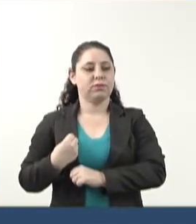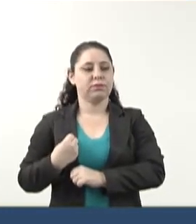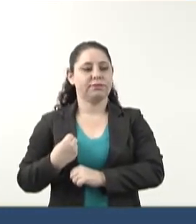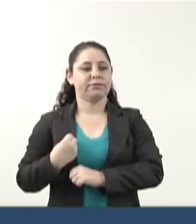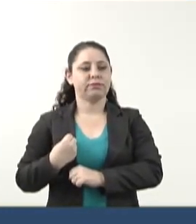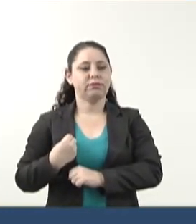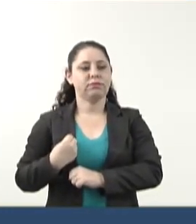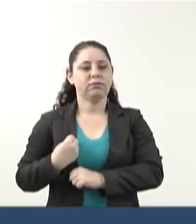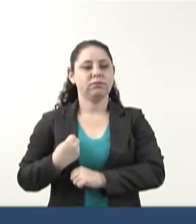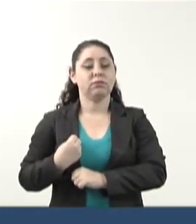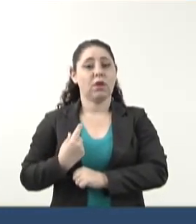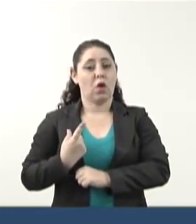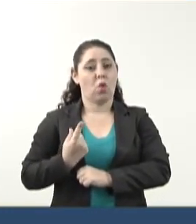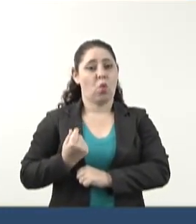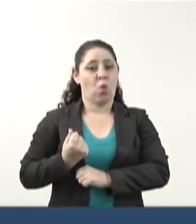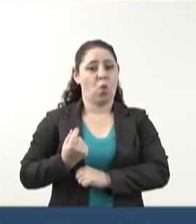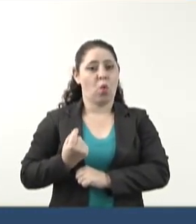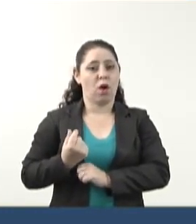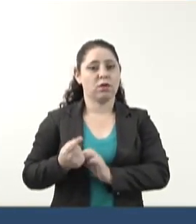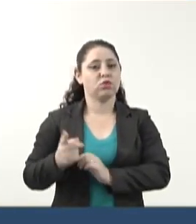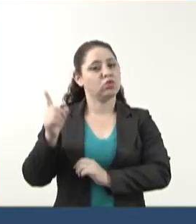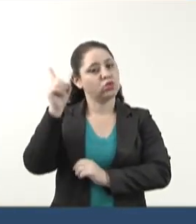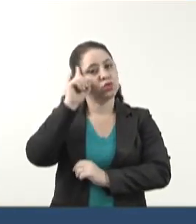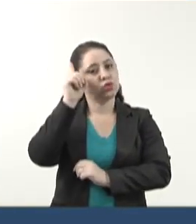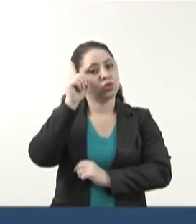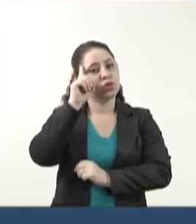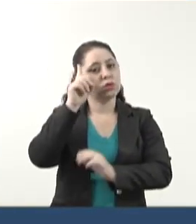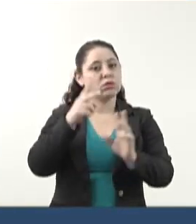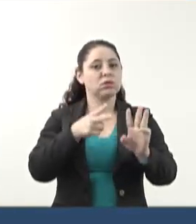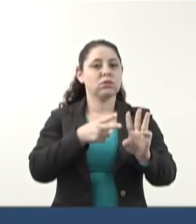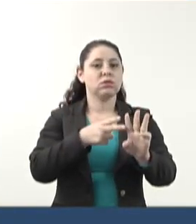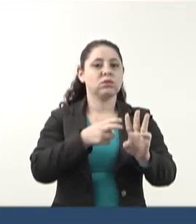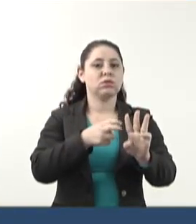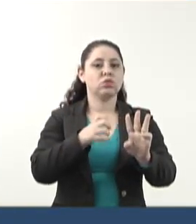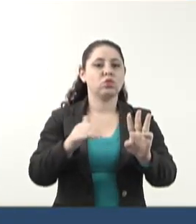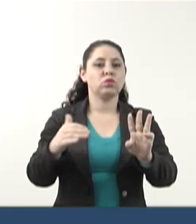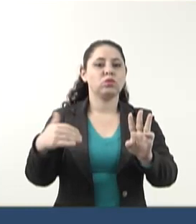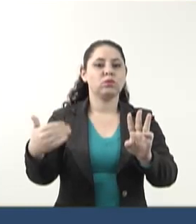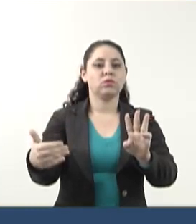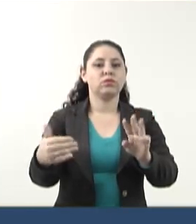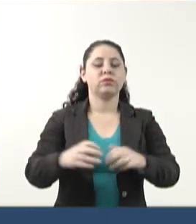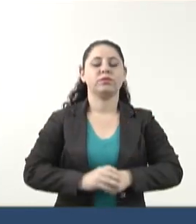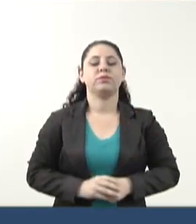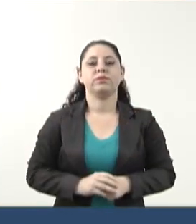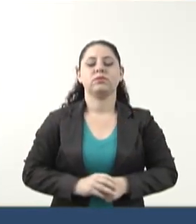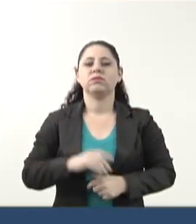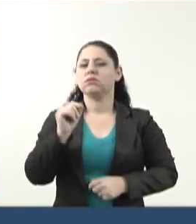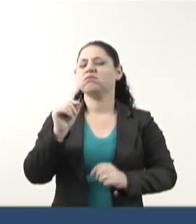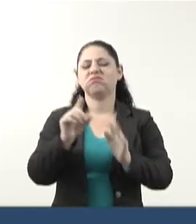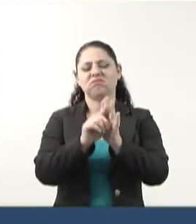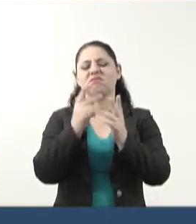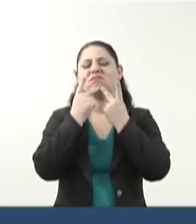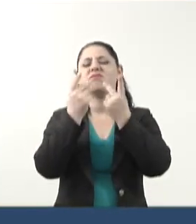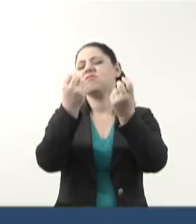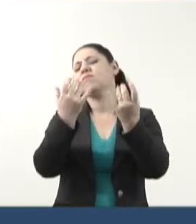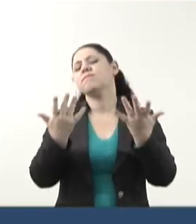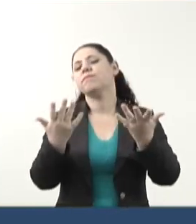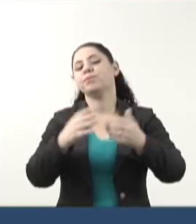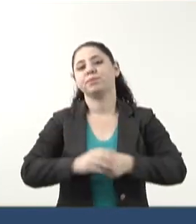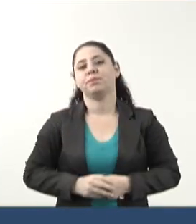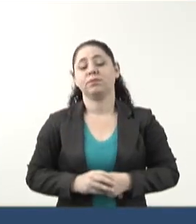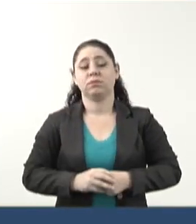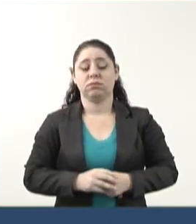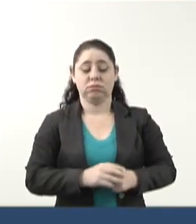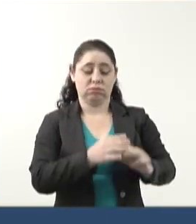com a vida no bolso, no dia a dia dos indígenas daqui para frente. Então, o que que essa lei está dizendo? Que